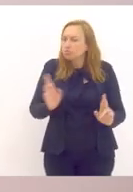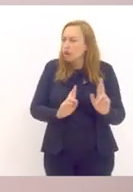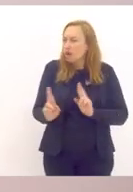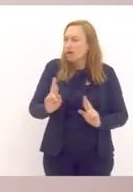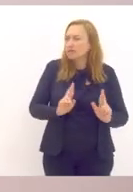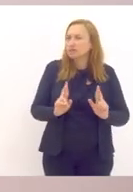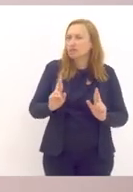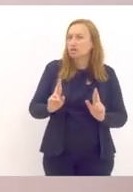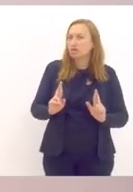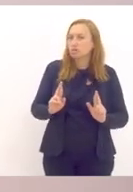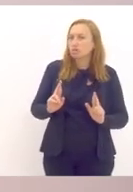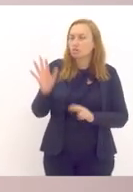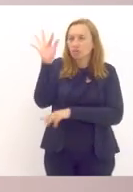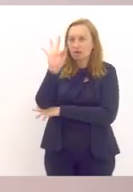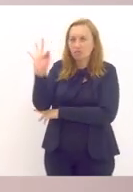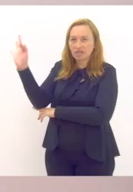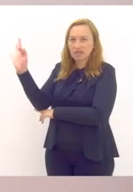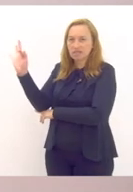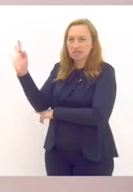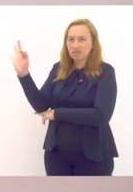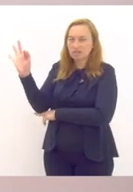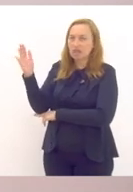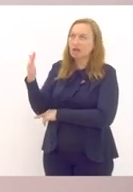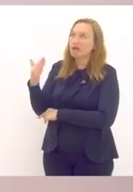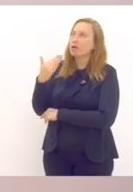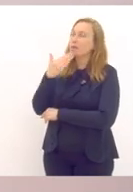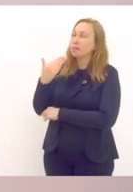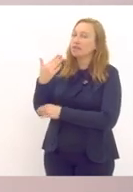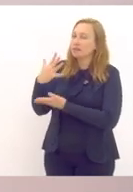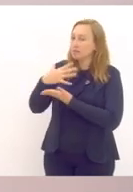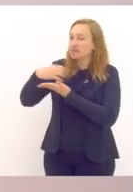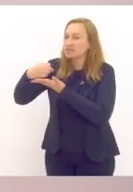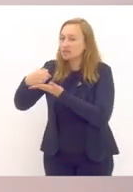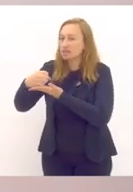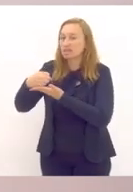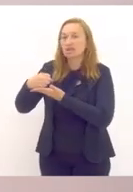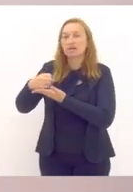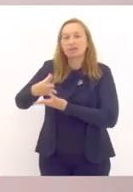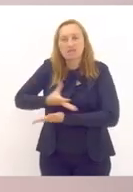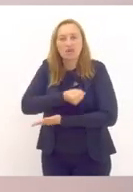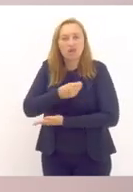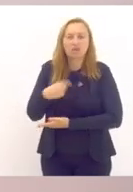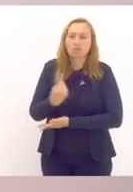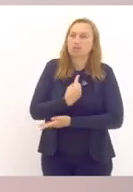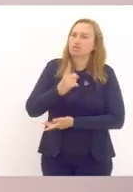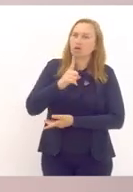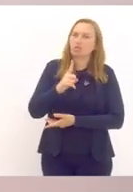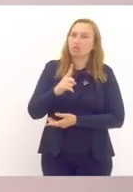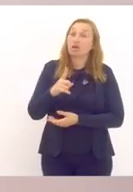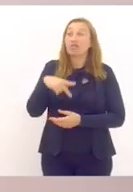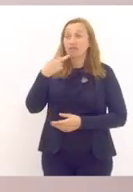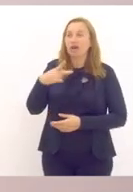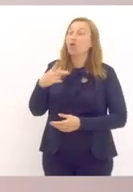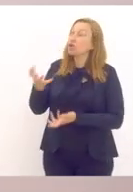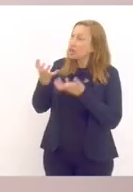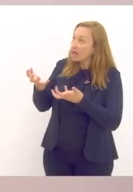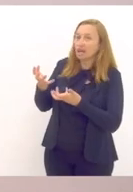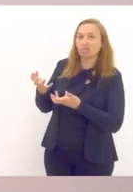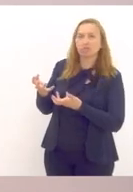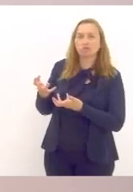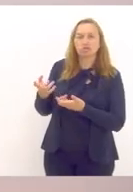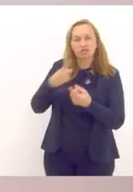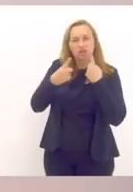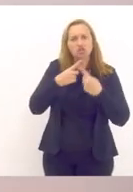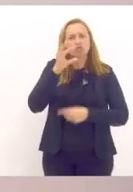com a União não vai ser de, por favor, venha nos salvar. É onde a gente vai se colocar e vai ser capaz de dizer o que nós queremos e fazer uma